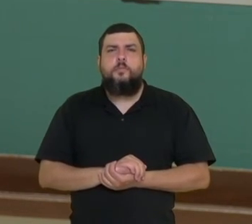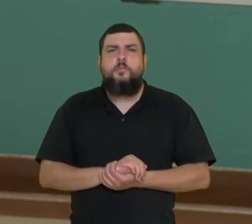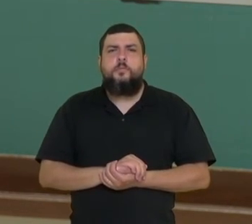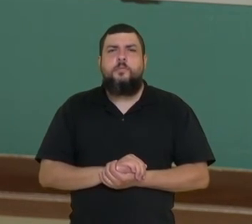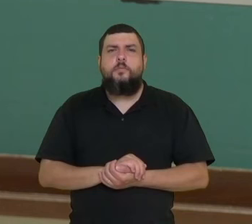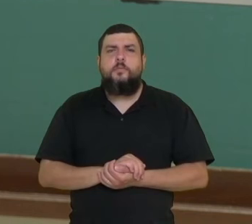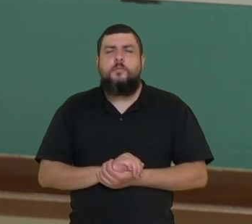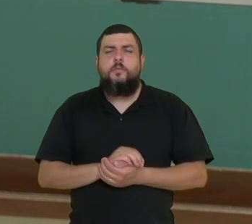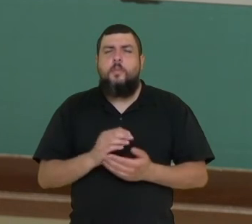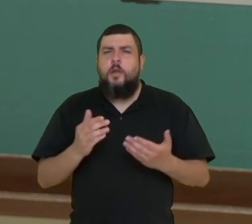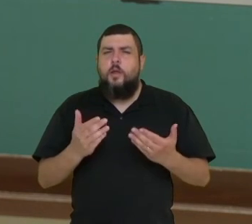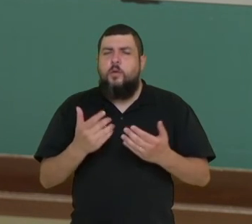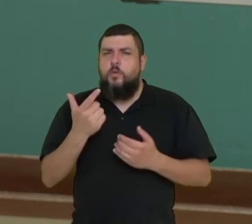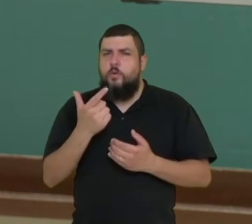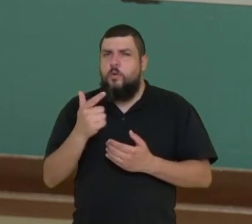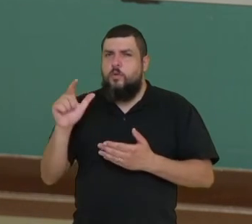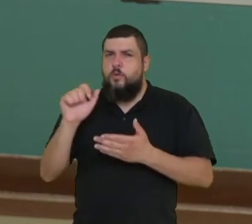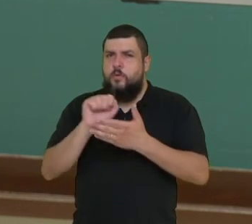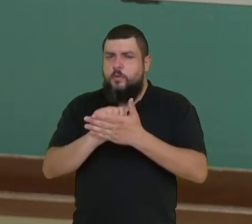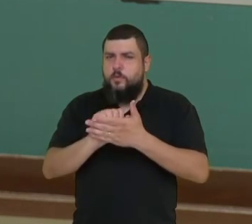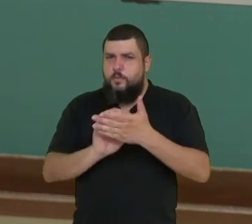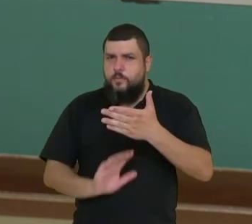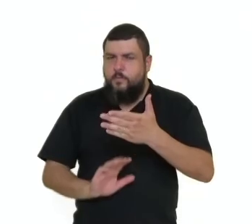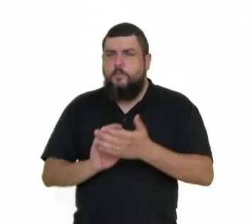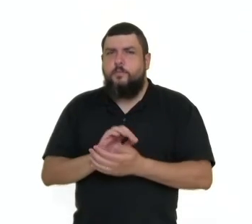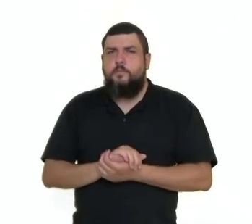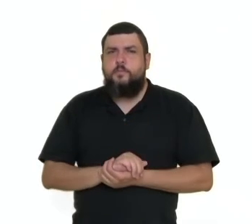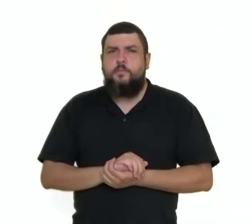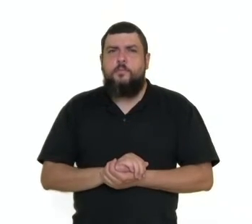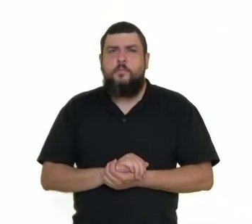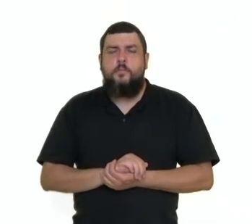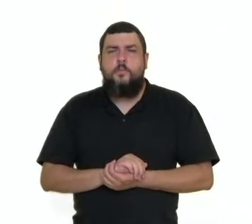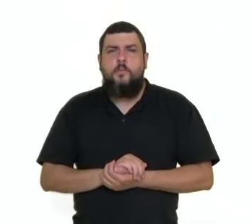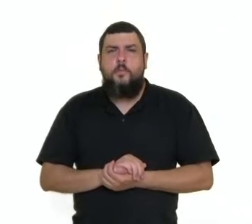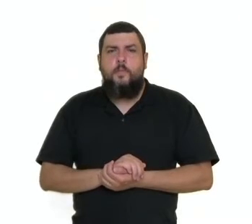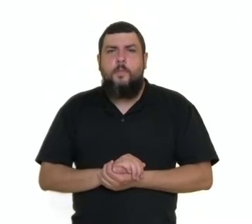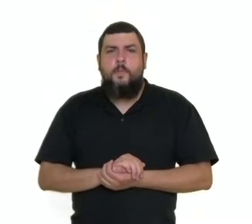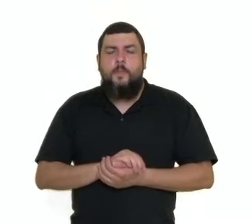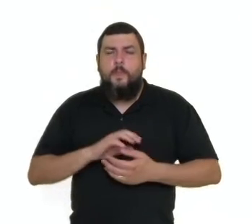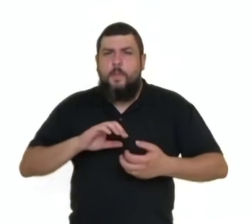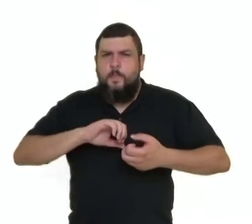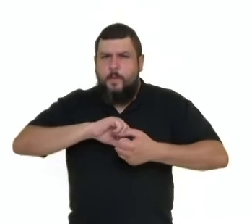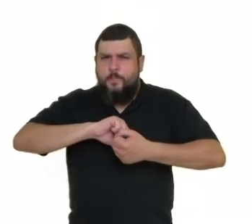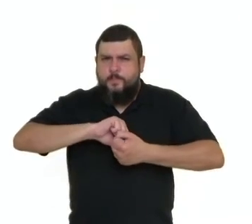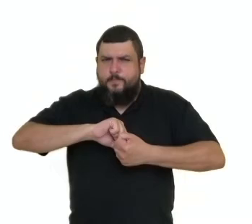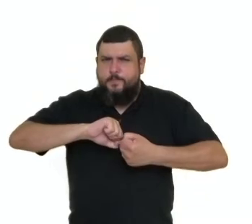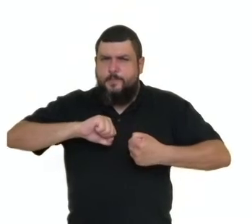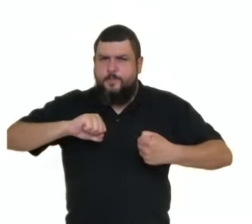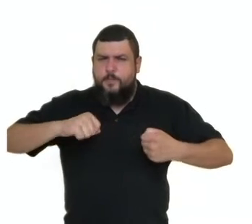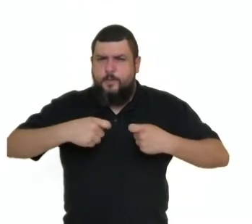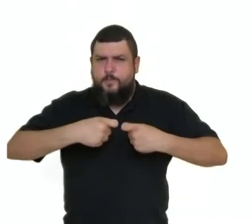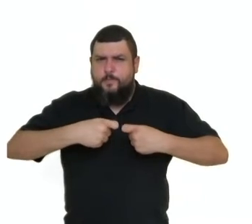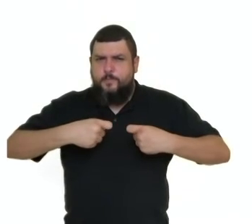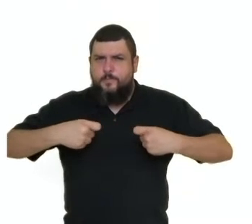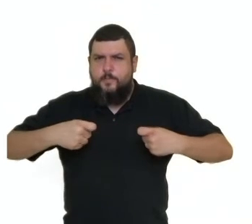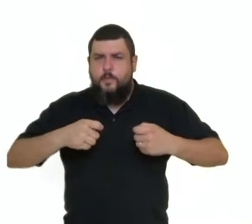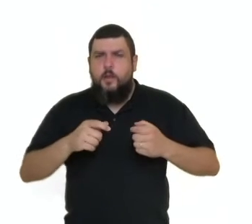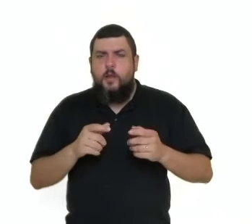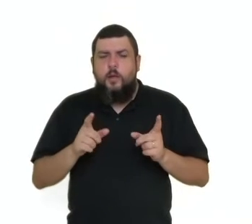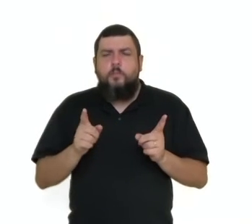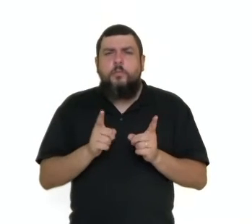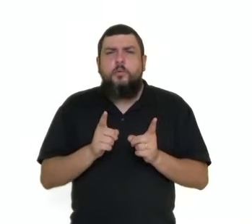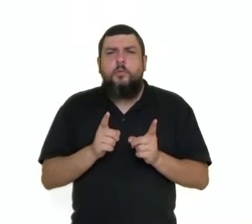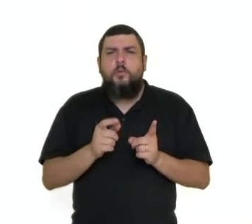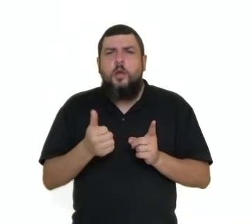fazer com vocês uma outra atividade aqui, que diz o seguinte: ao ser esticada em seu tamanho original, de 10 centímetros para 12 centímetros,